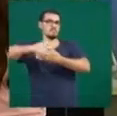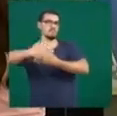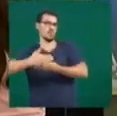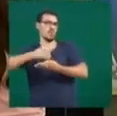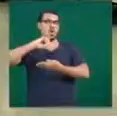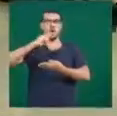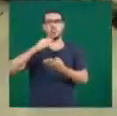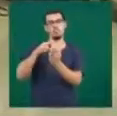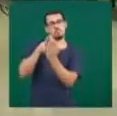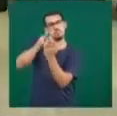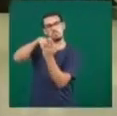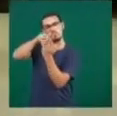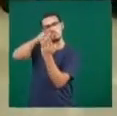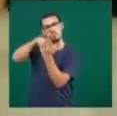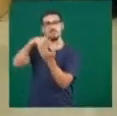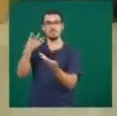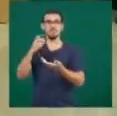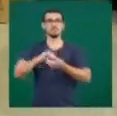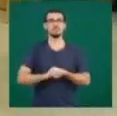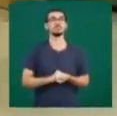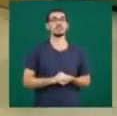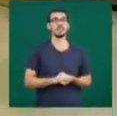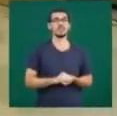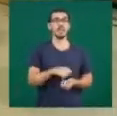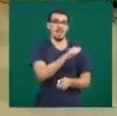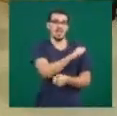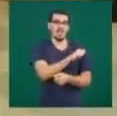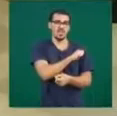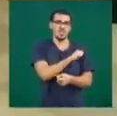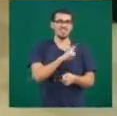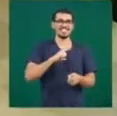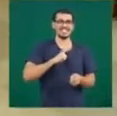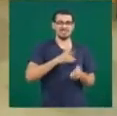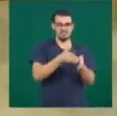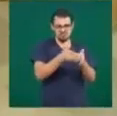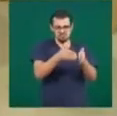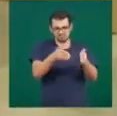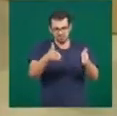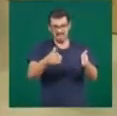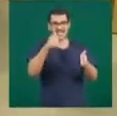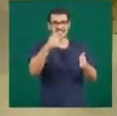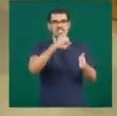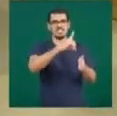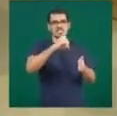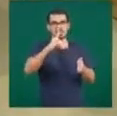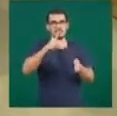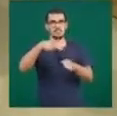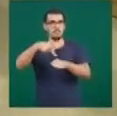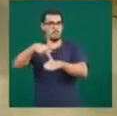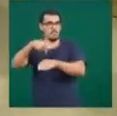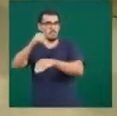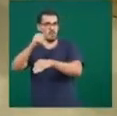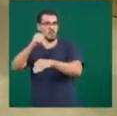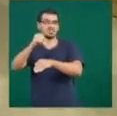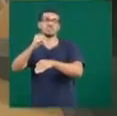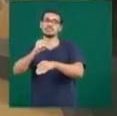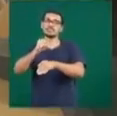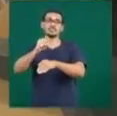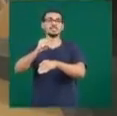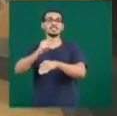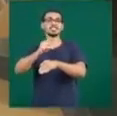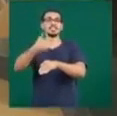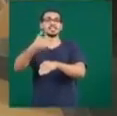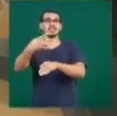ler e-books. Estudantes de graduação têm o prazo de empréstimo de 7 dias, pós-graduandos, 14,